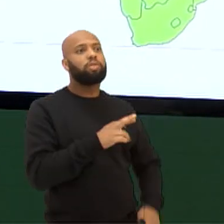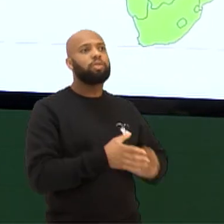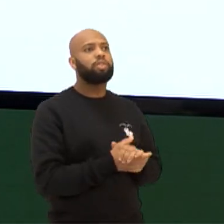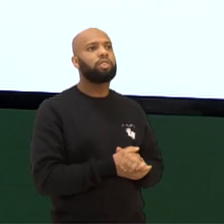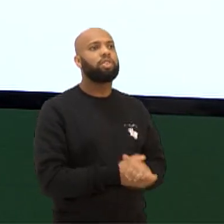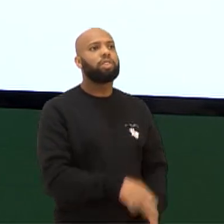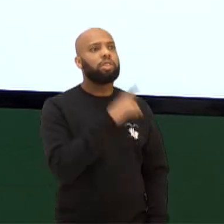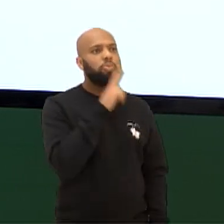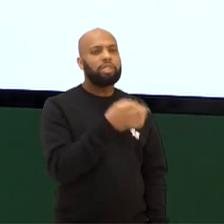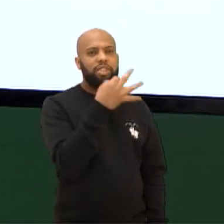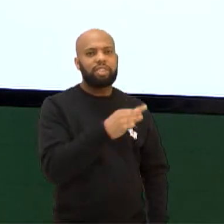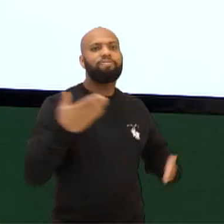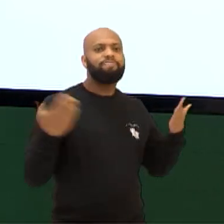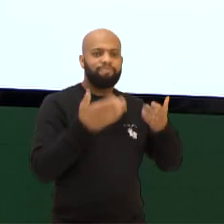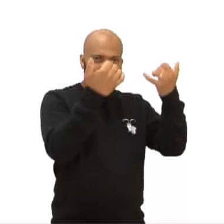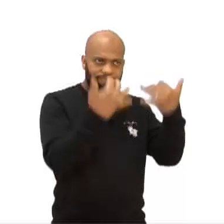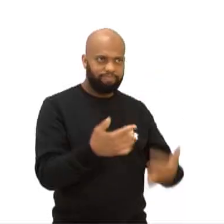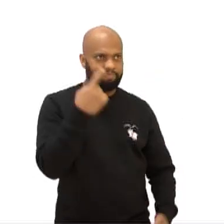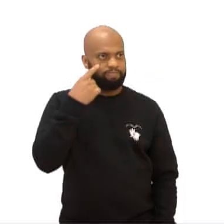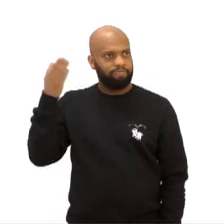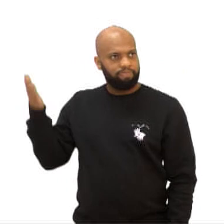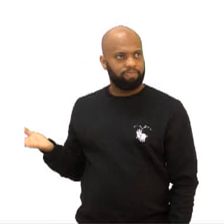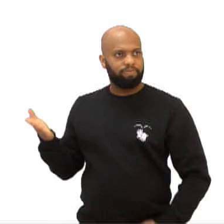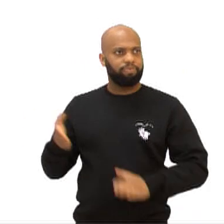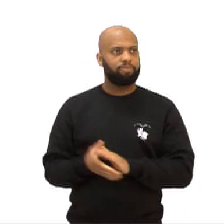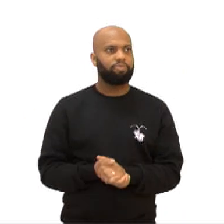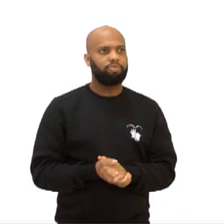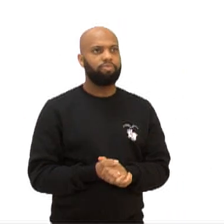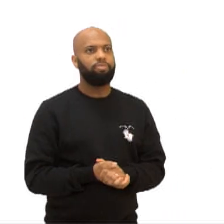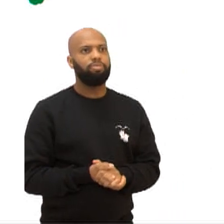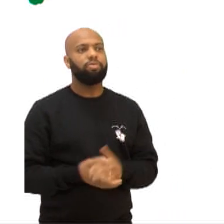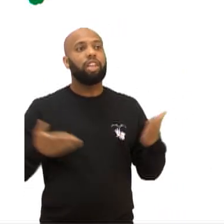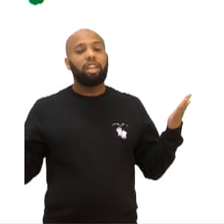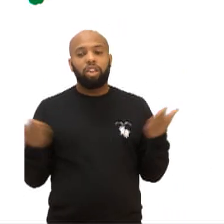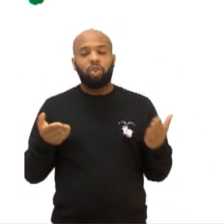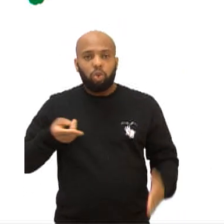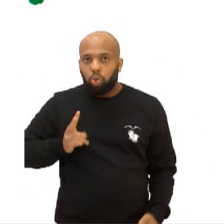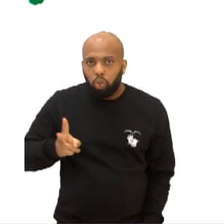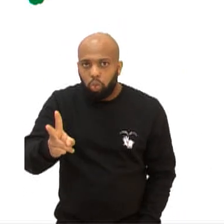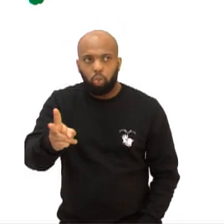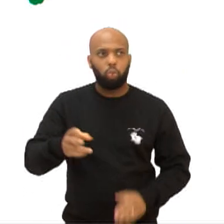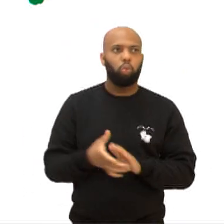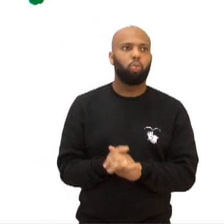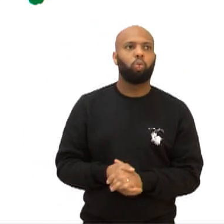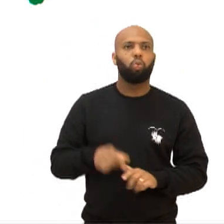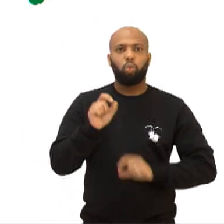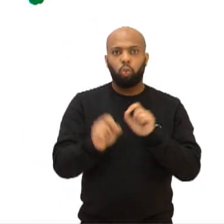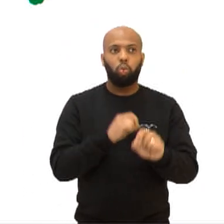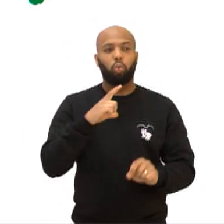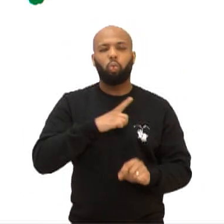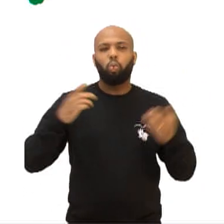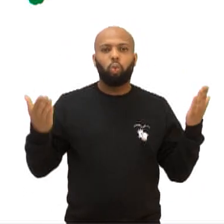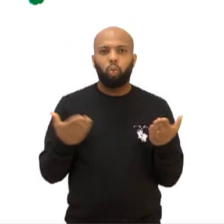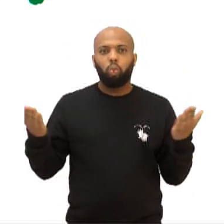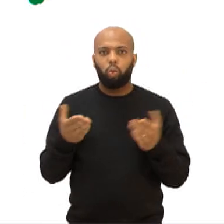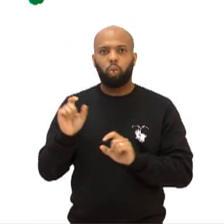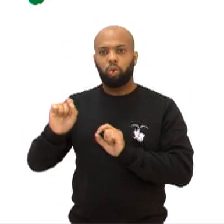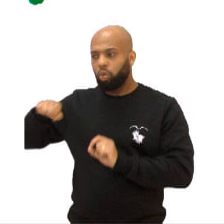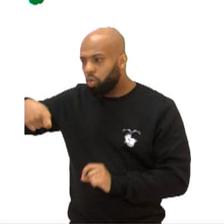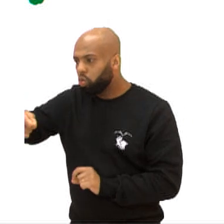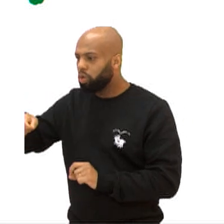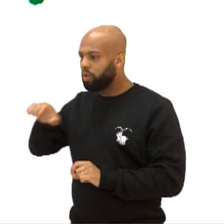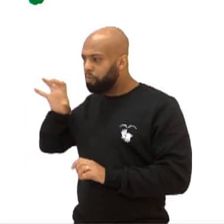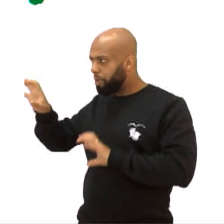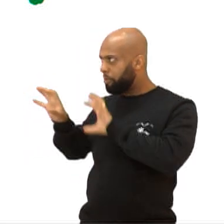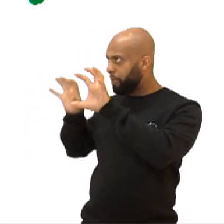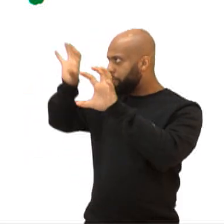resposta correta? A gente acabou de falar sobre isso. Então vamos lá. Na continuação, vamos efetivamente fazer uma abordagem sobre a